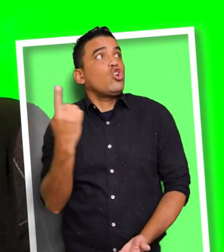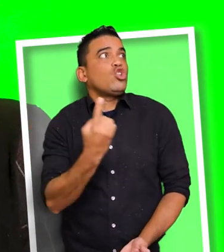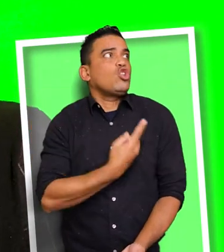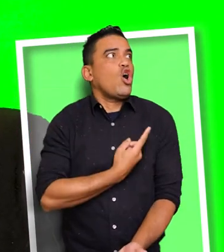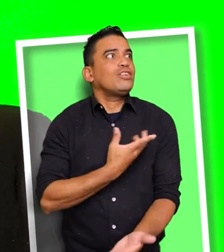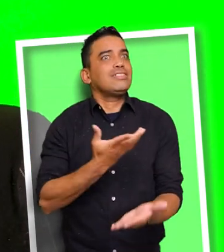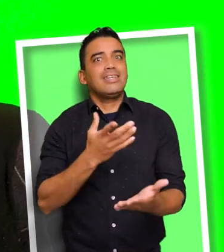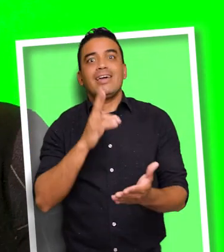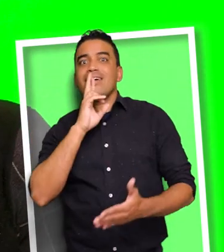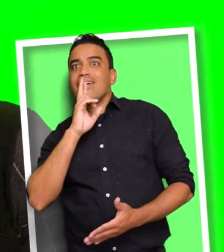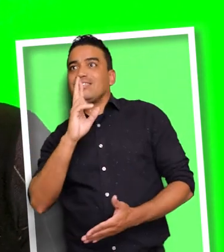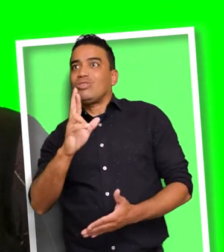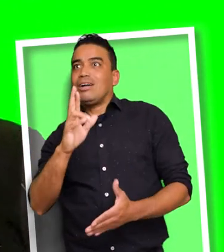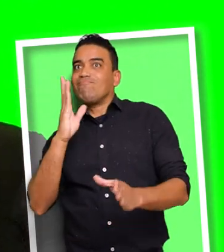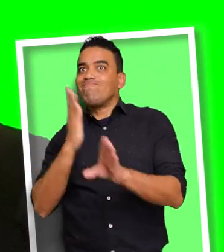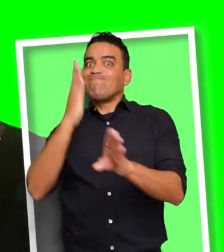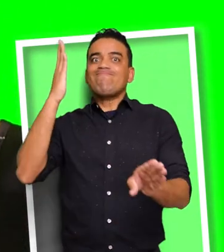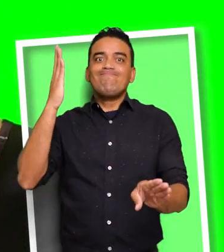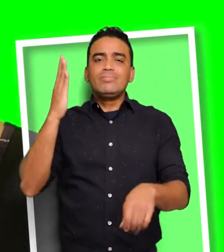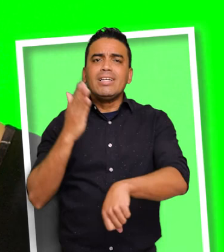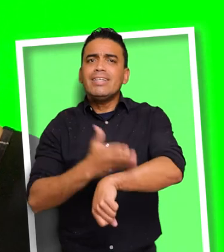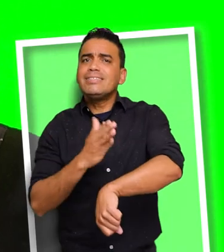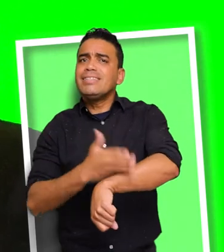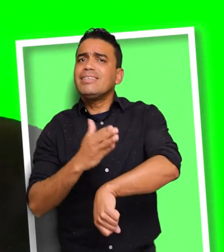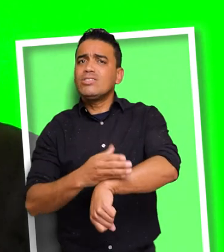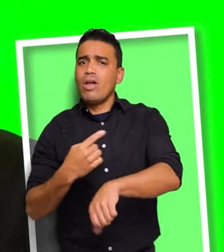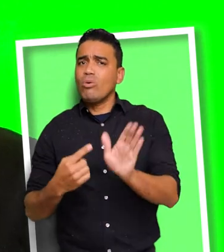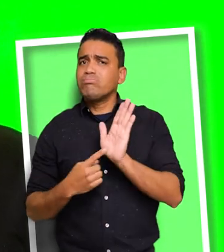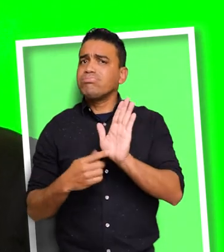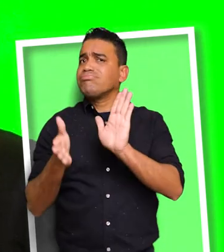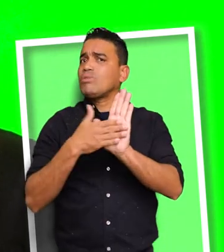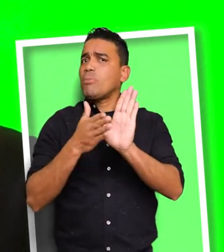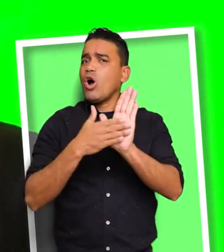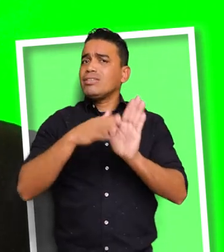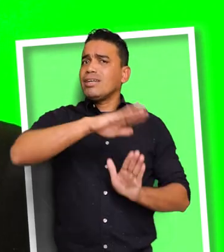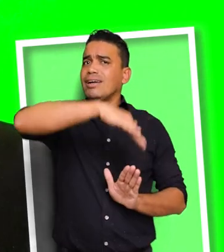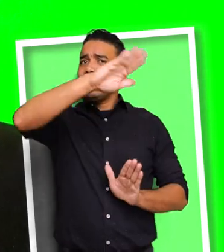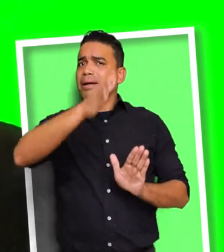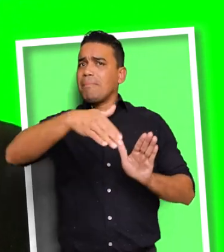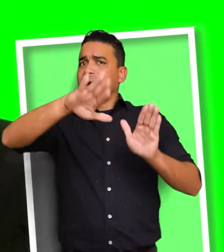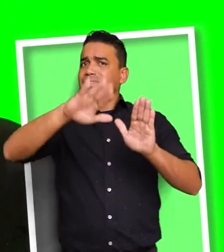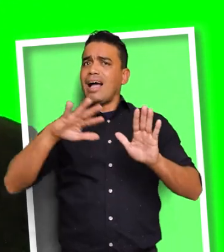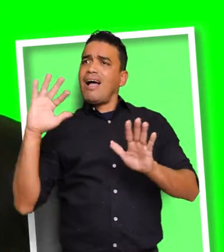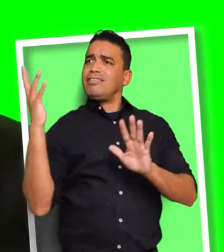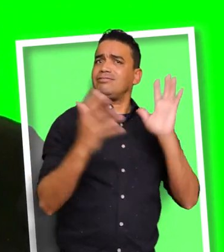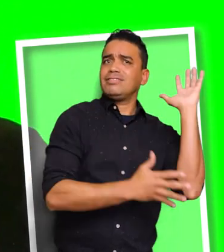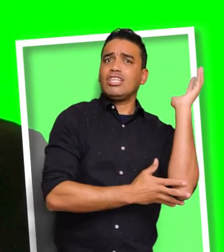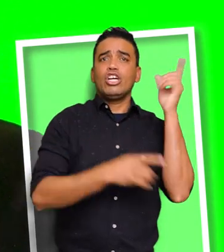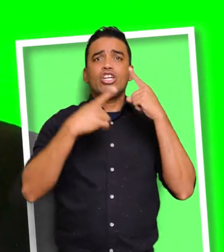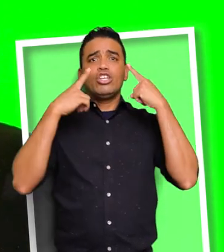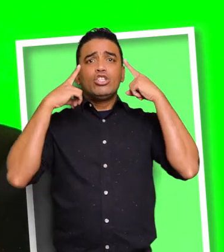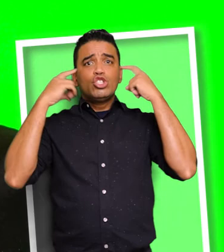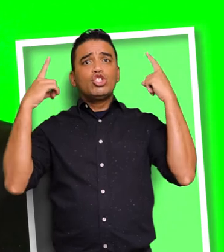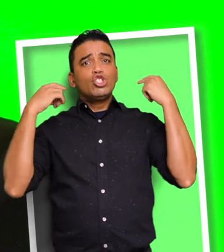chegamos nesse resultado a partir de um exercício que eu trouxe de paisagem sonora. Então, vocês vão reparar, quando